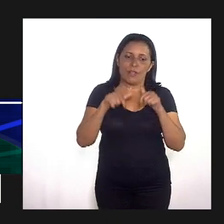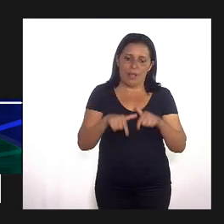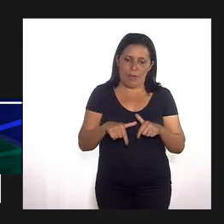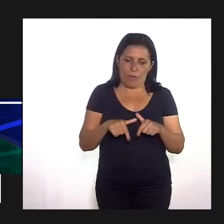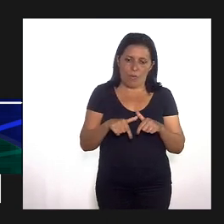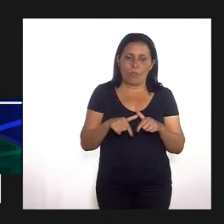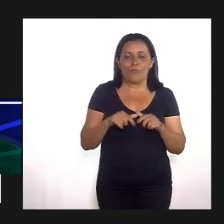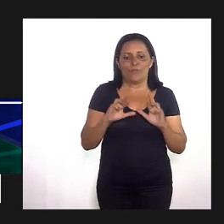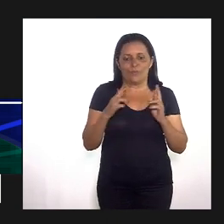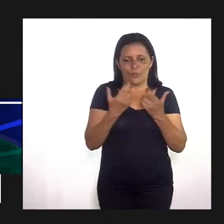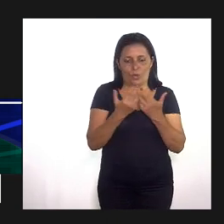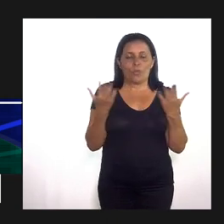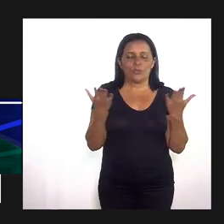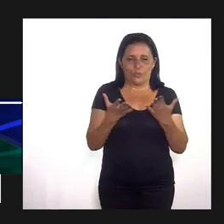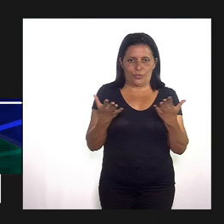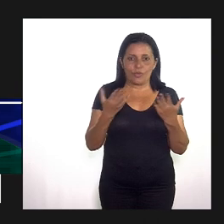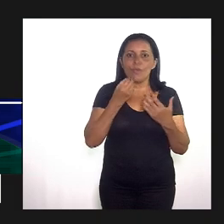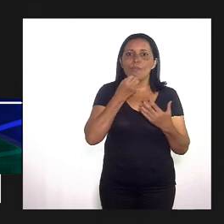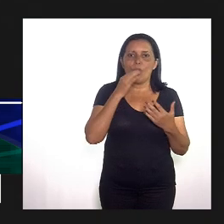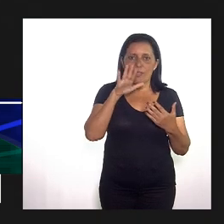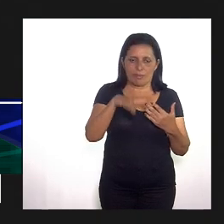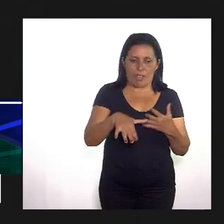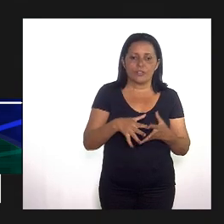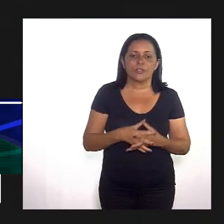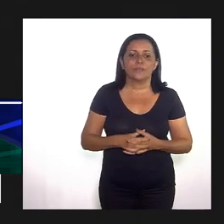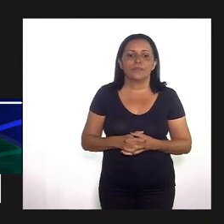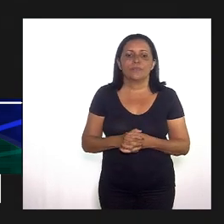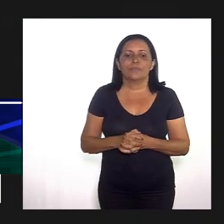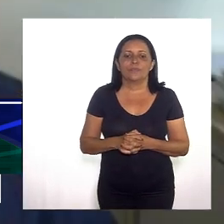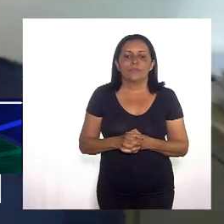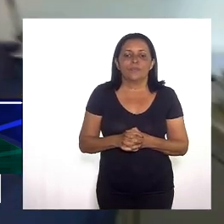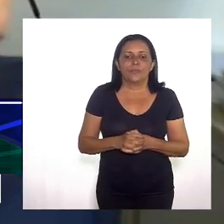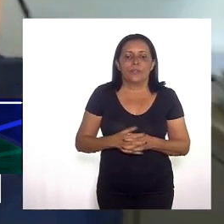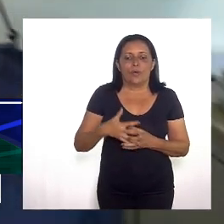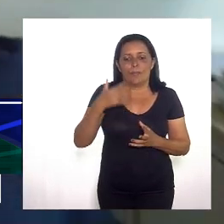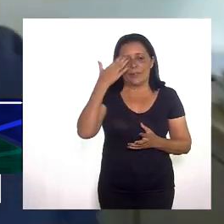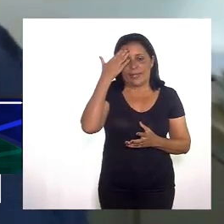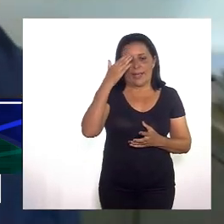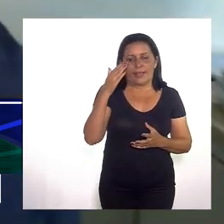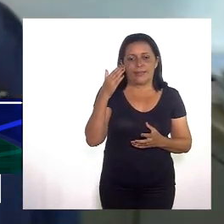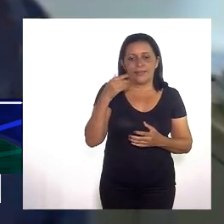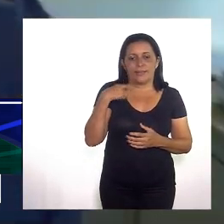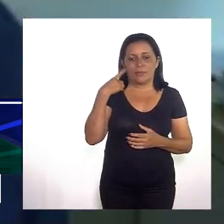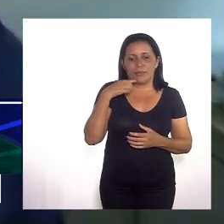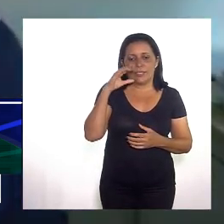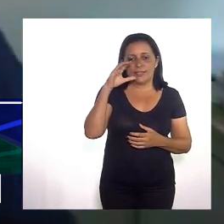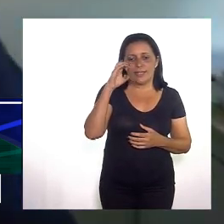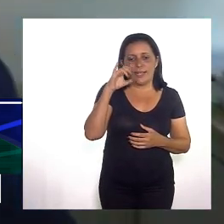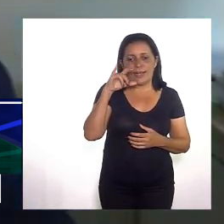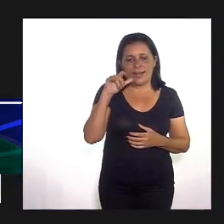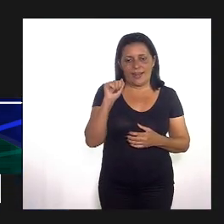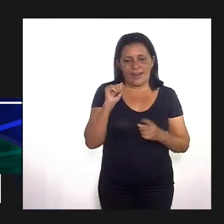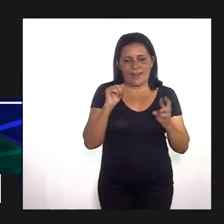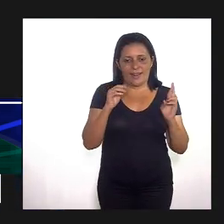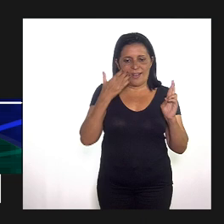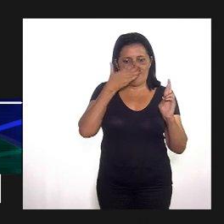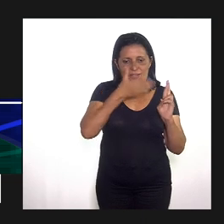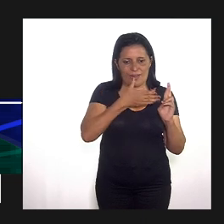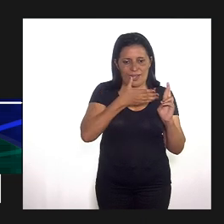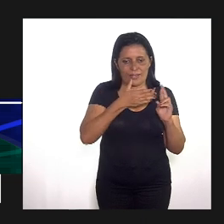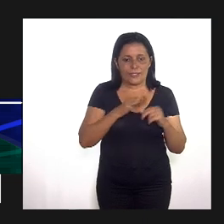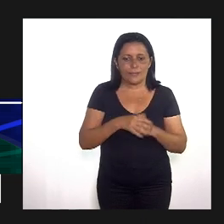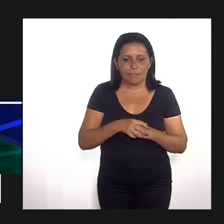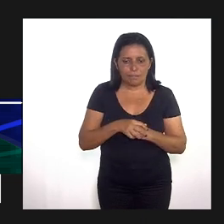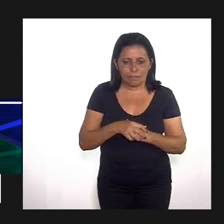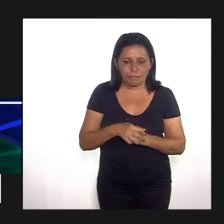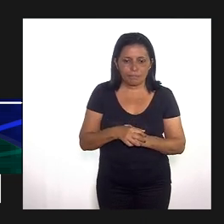de hoje. Uma boa tarde, deputado. Obrigado, deputada Célia Jordão, inclusive pela referência que me fez do seu